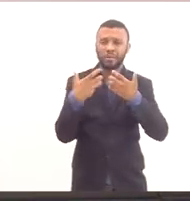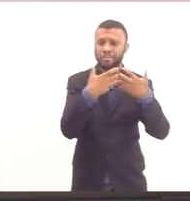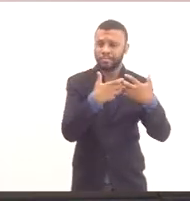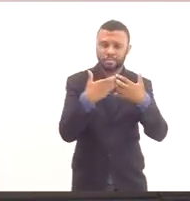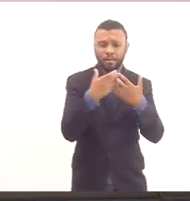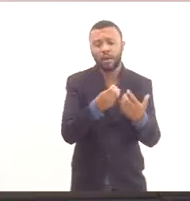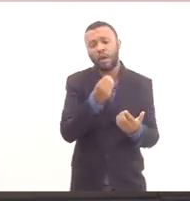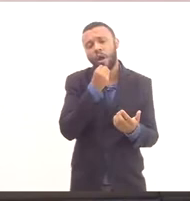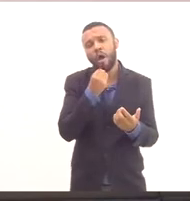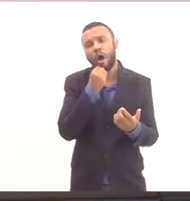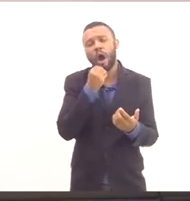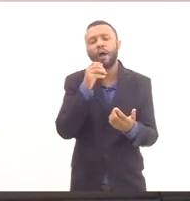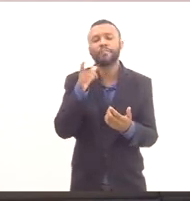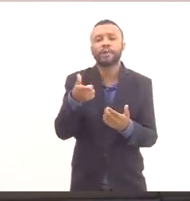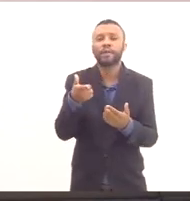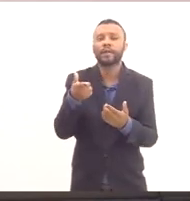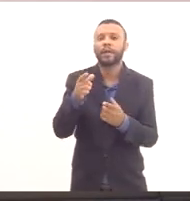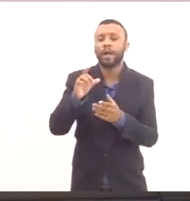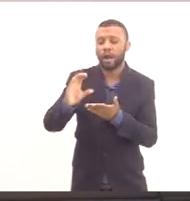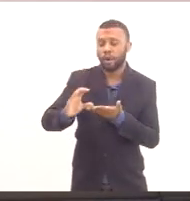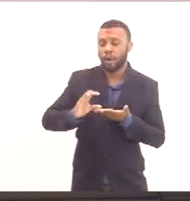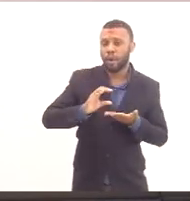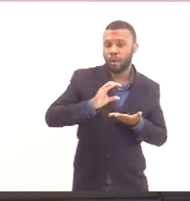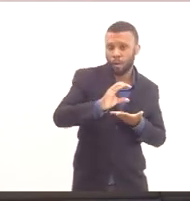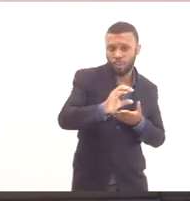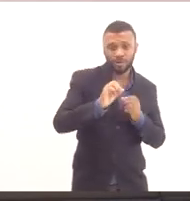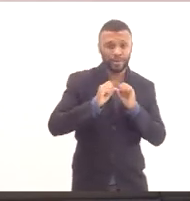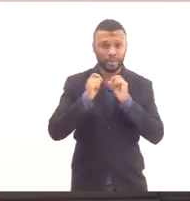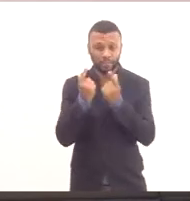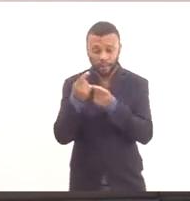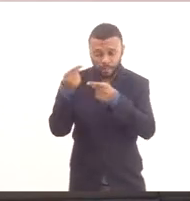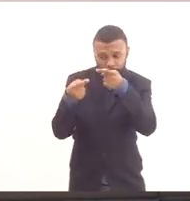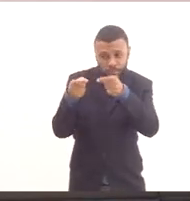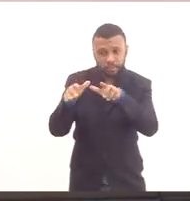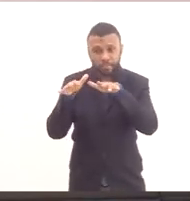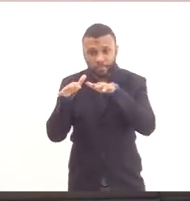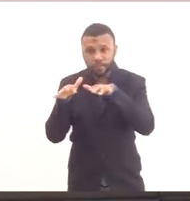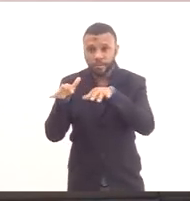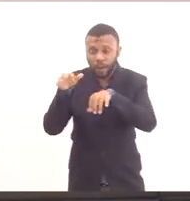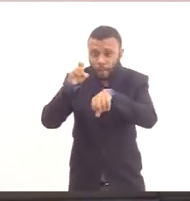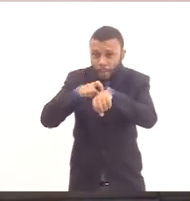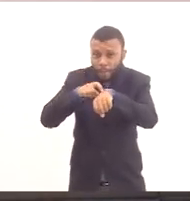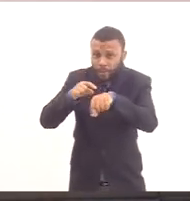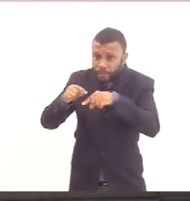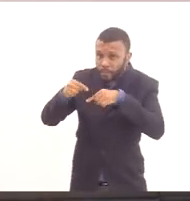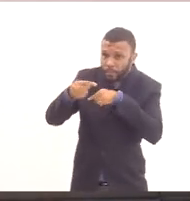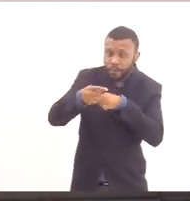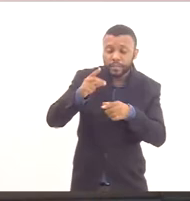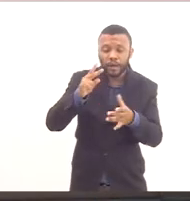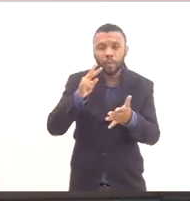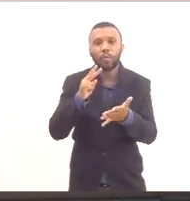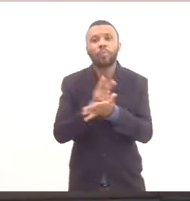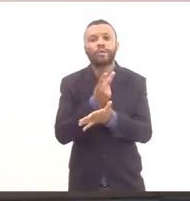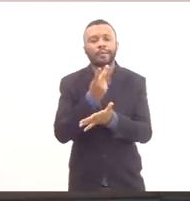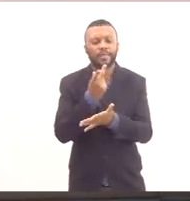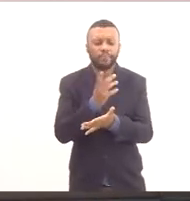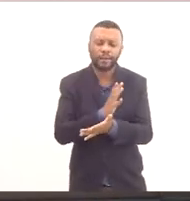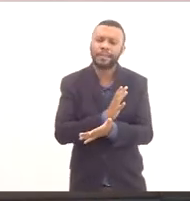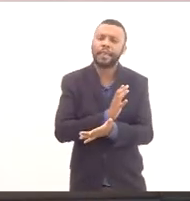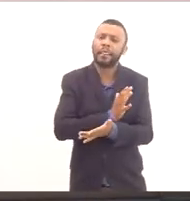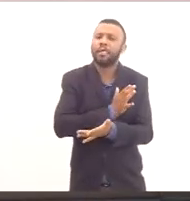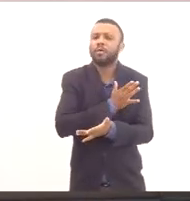Assembleia Legislativa deliberadas em plenário e transferidos momentos horas após a ocorrência da tragédia